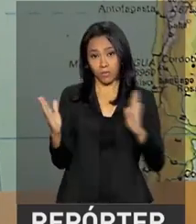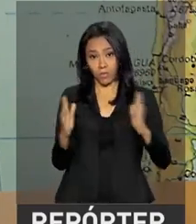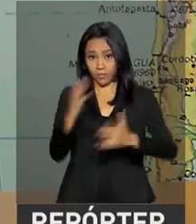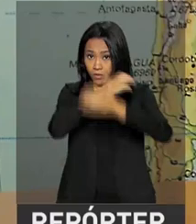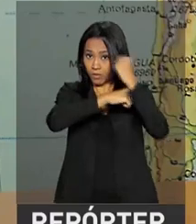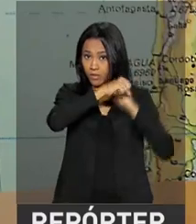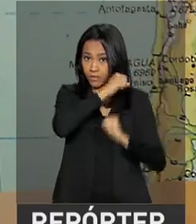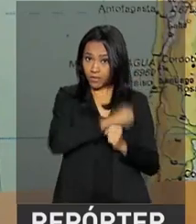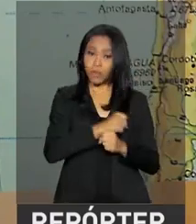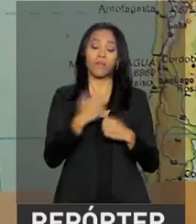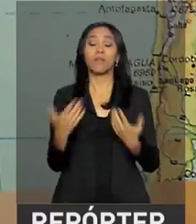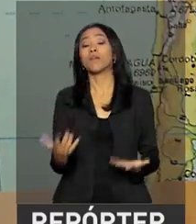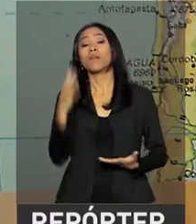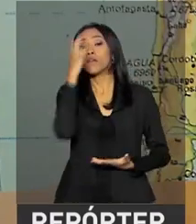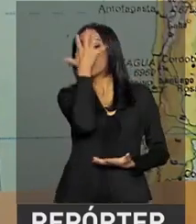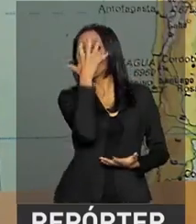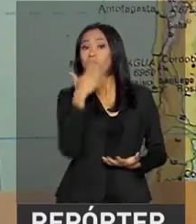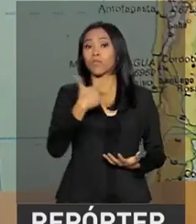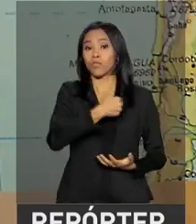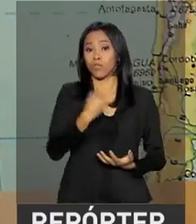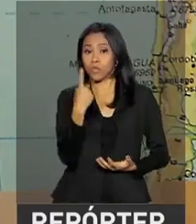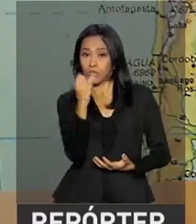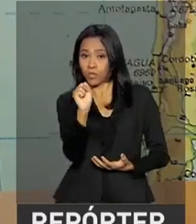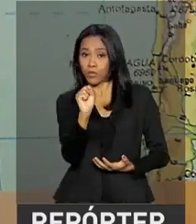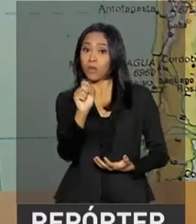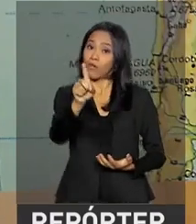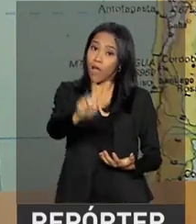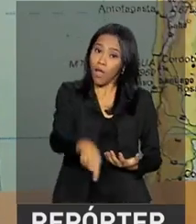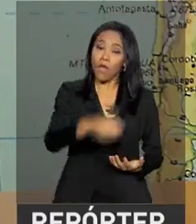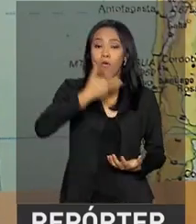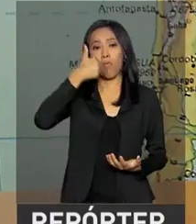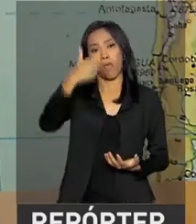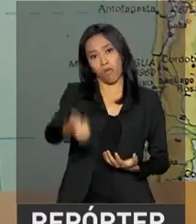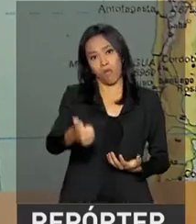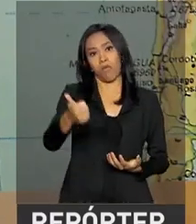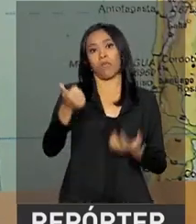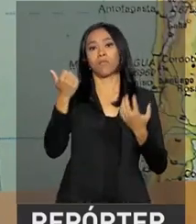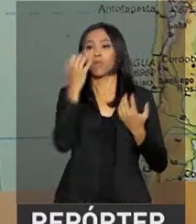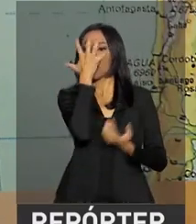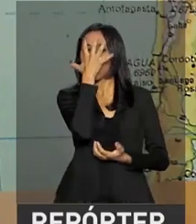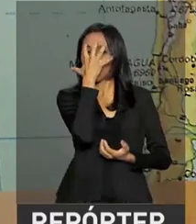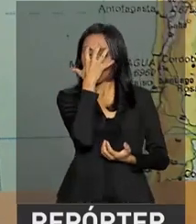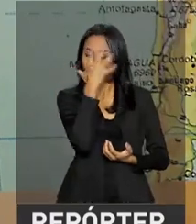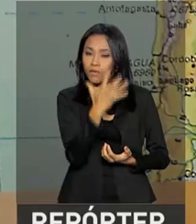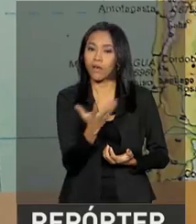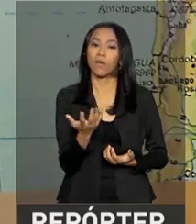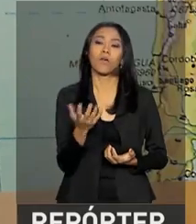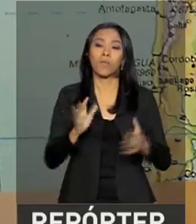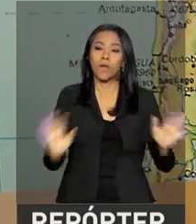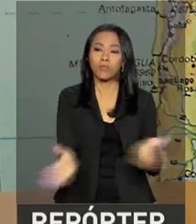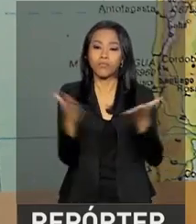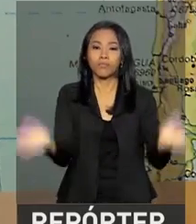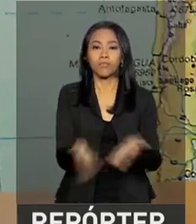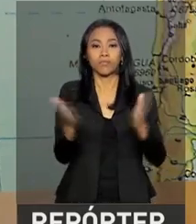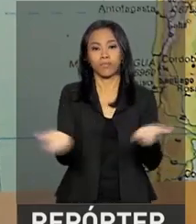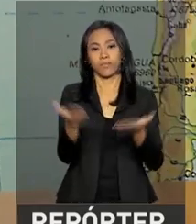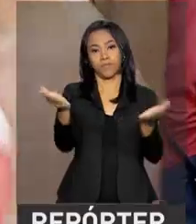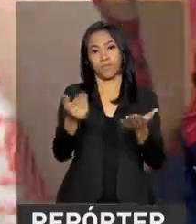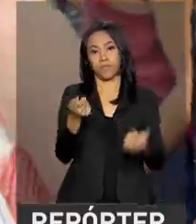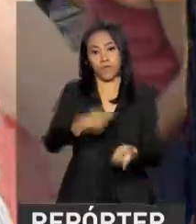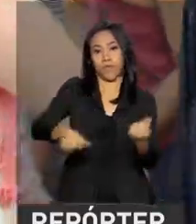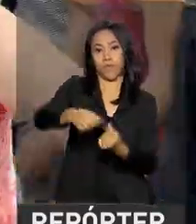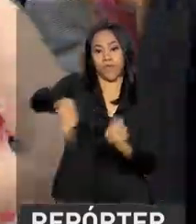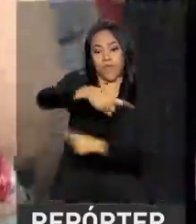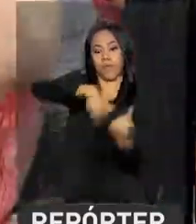o carnaval de 2018 será o melhor carnaval em fomento da economia da história do brasil